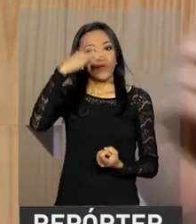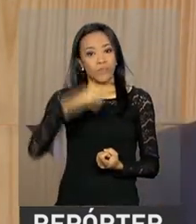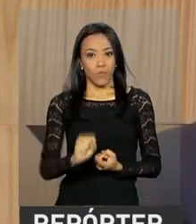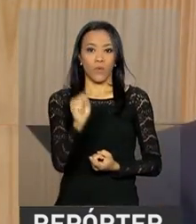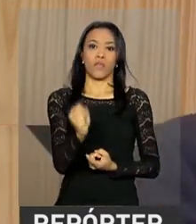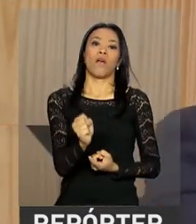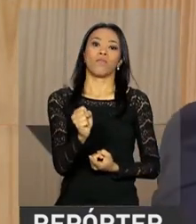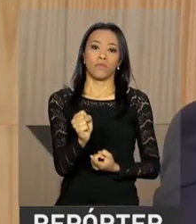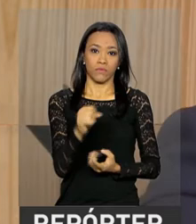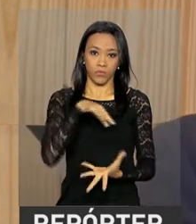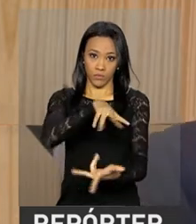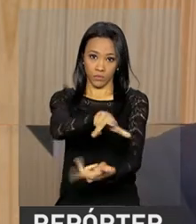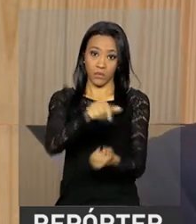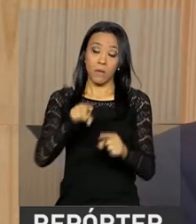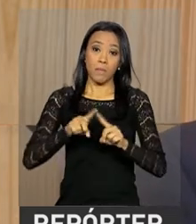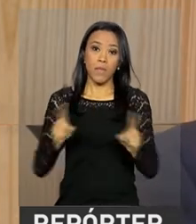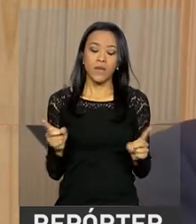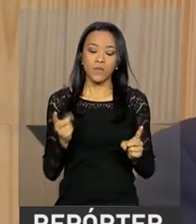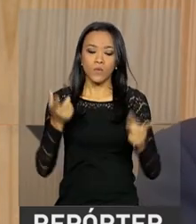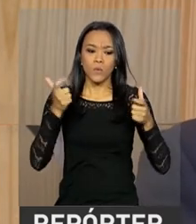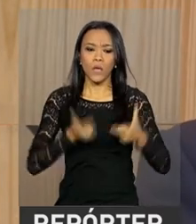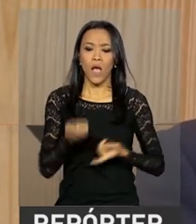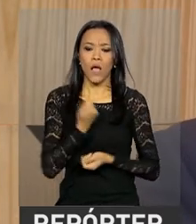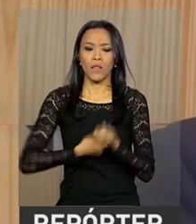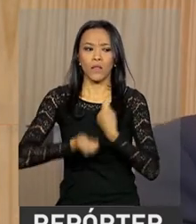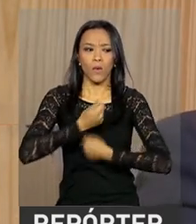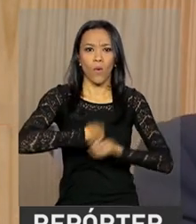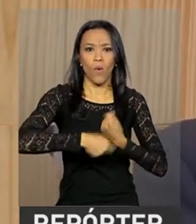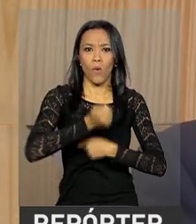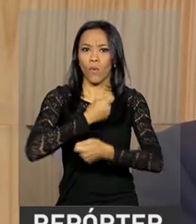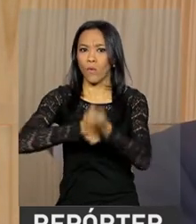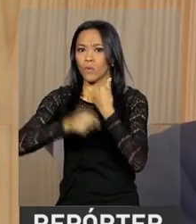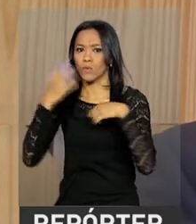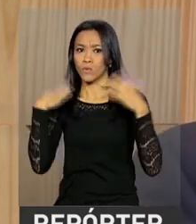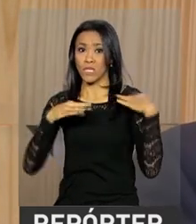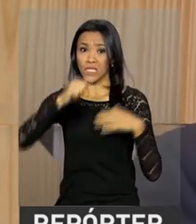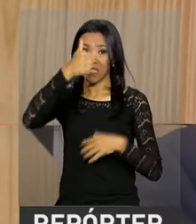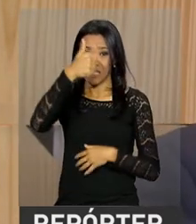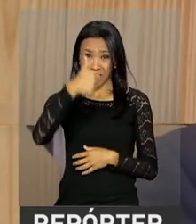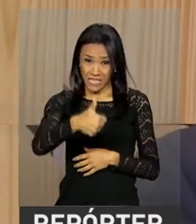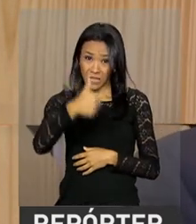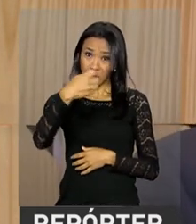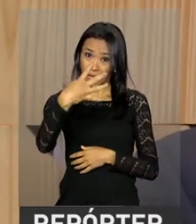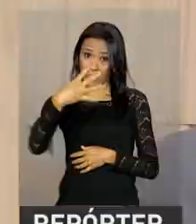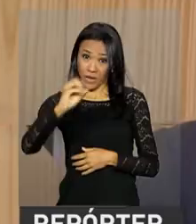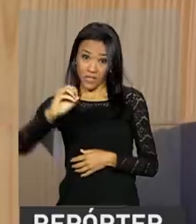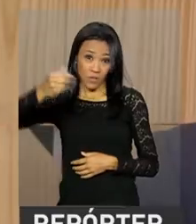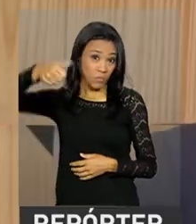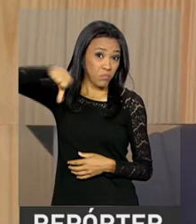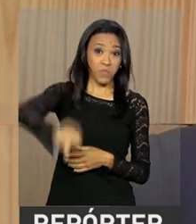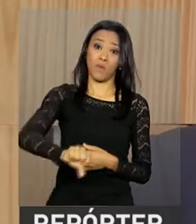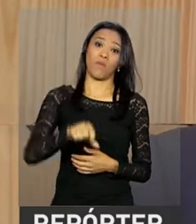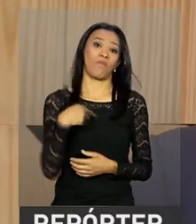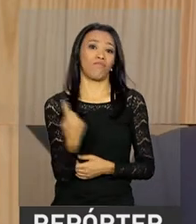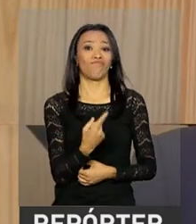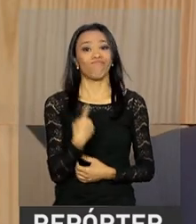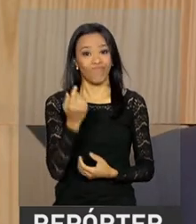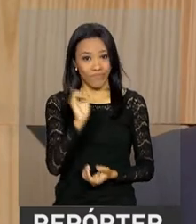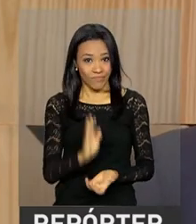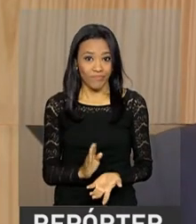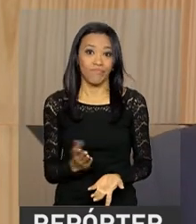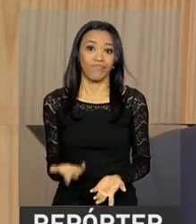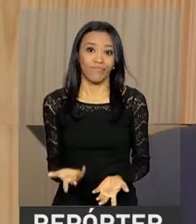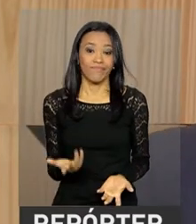mas no ambiente para fazer negócios no turismo de 140 nós somos os três piores mais turístico tenta